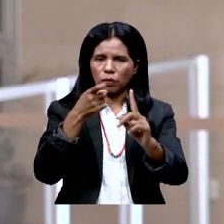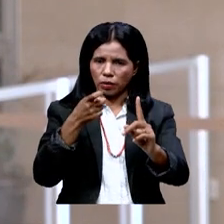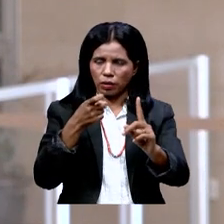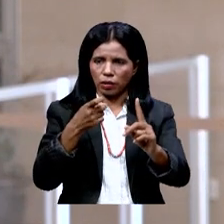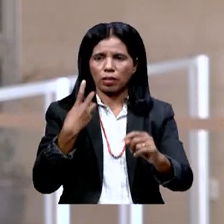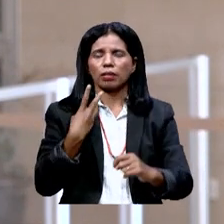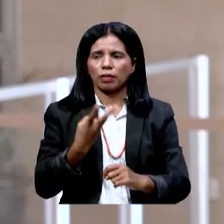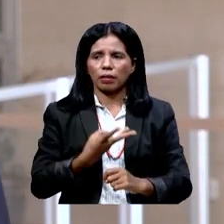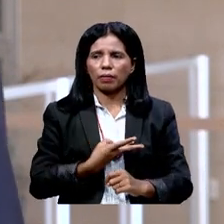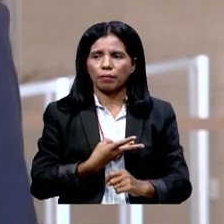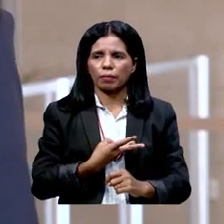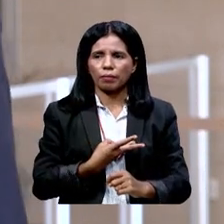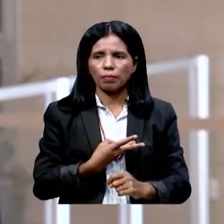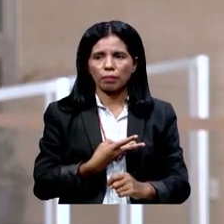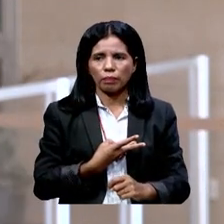e tinha